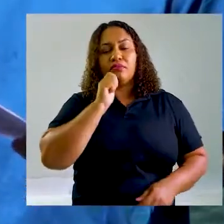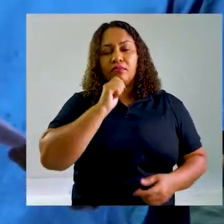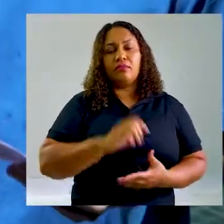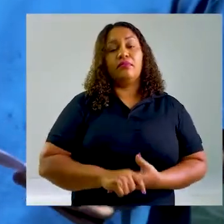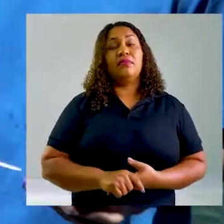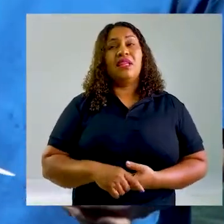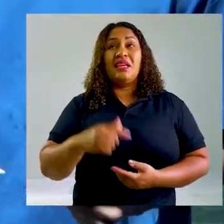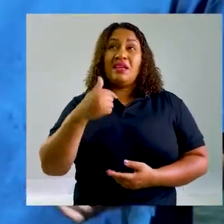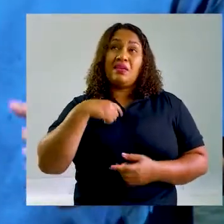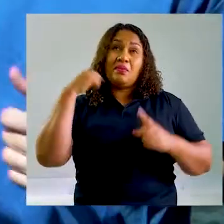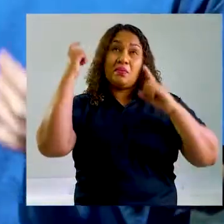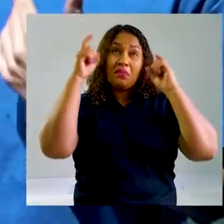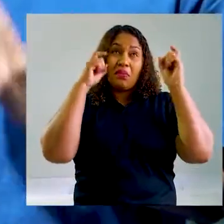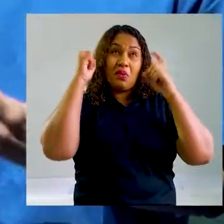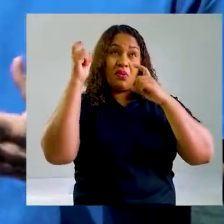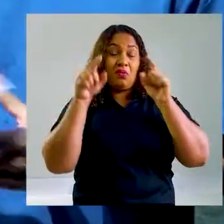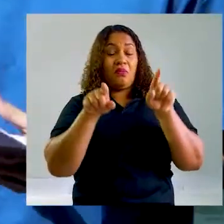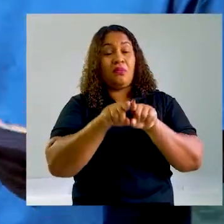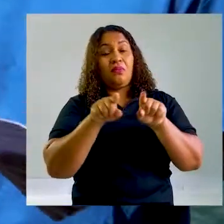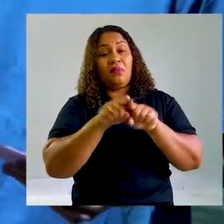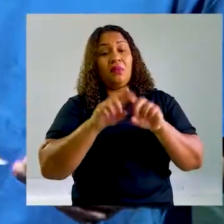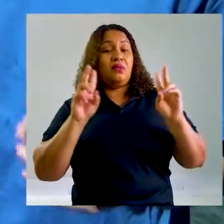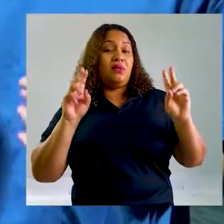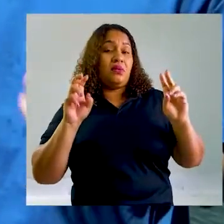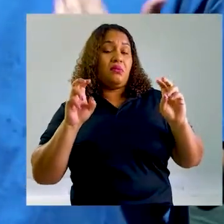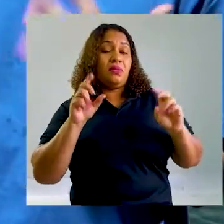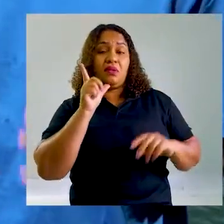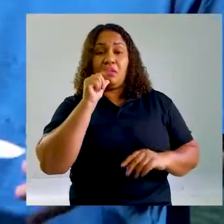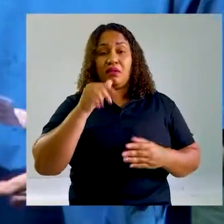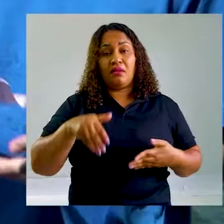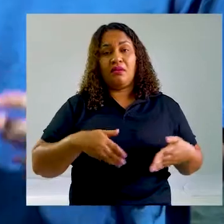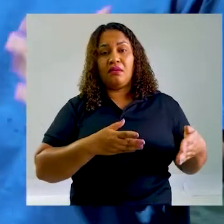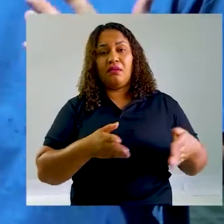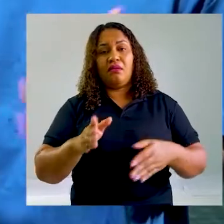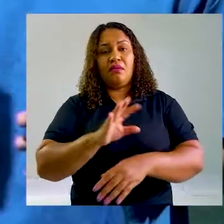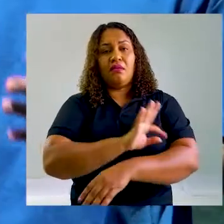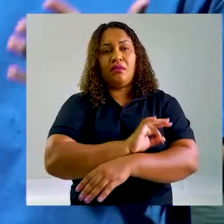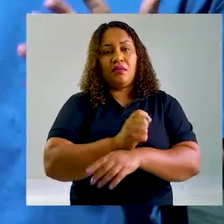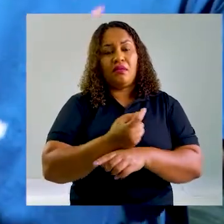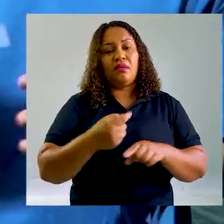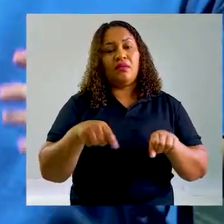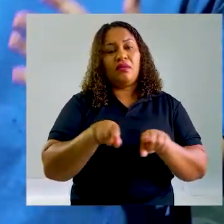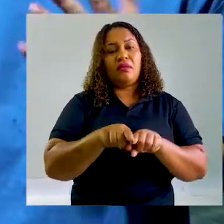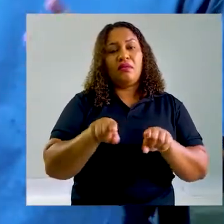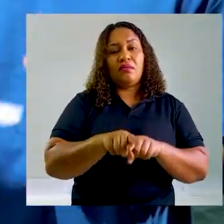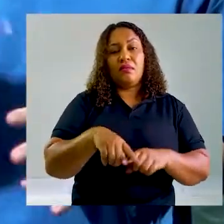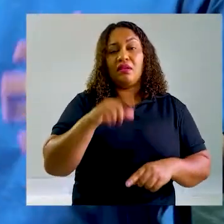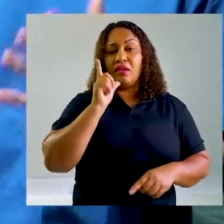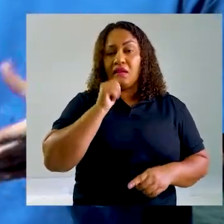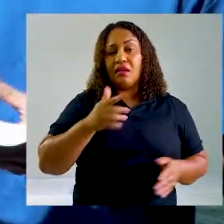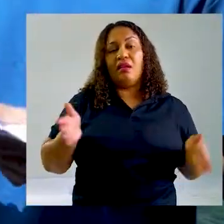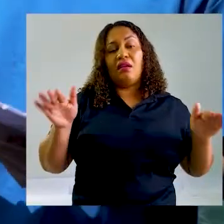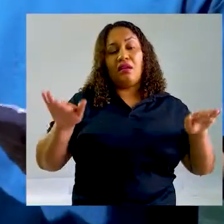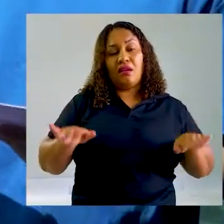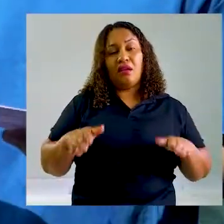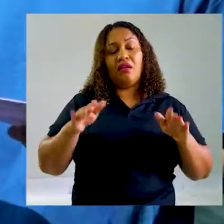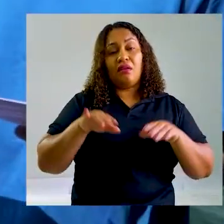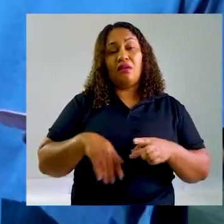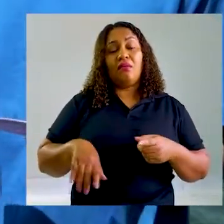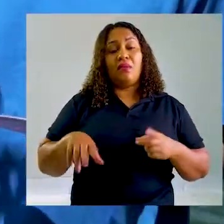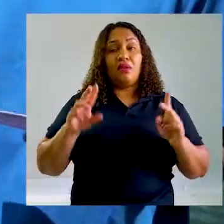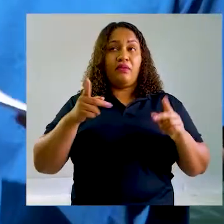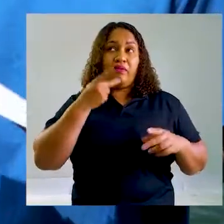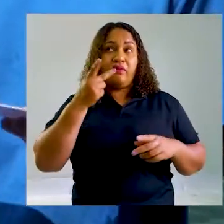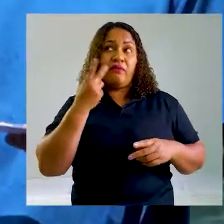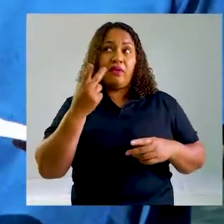preocupa muito, sabe? Tanto falando sobre o rio e também as águas oceânicas, né? Que o eixo trata sobre água